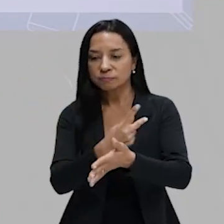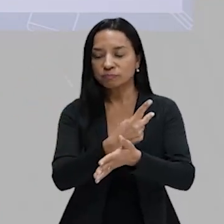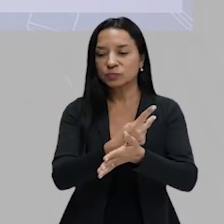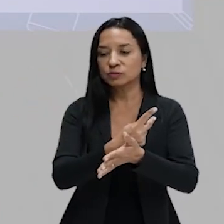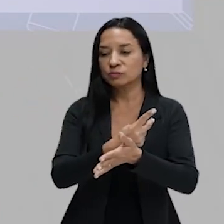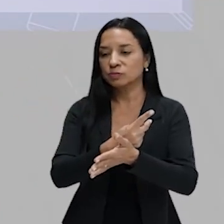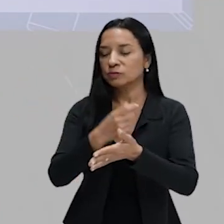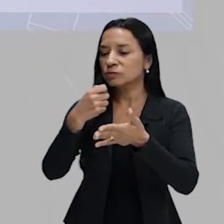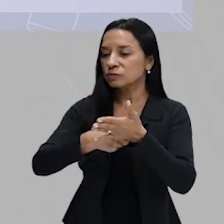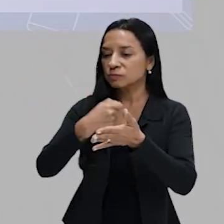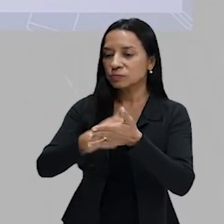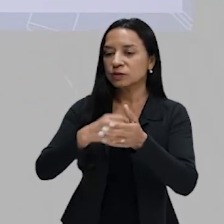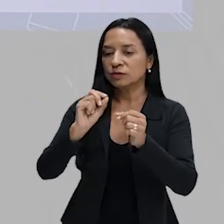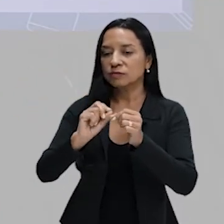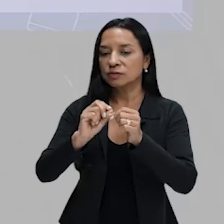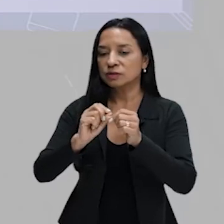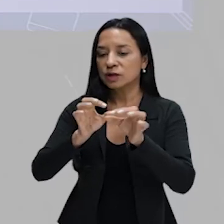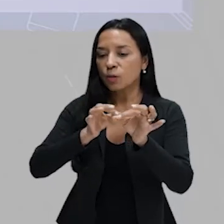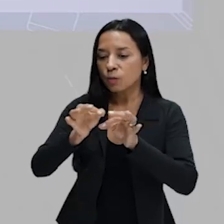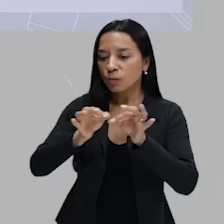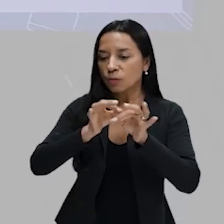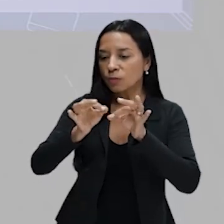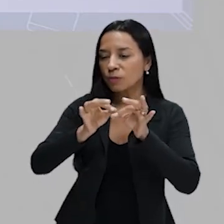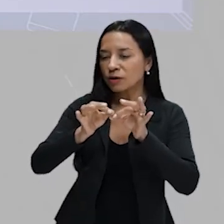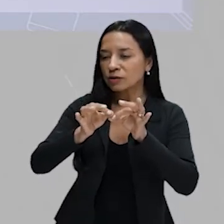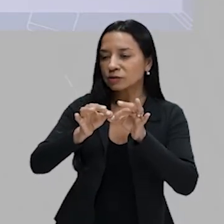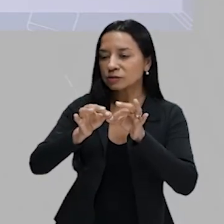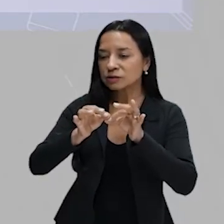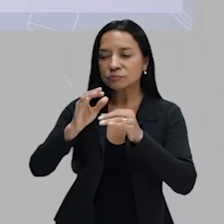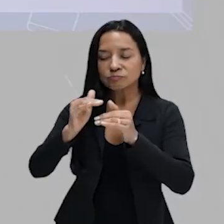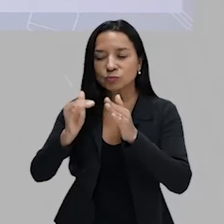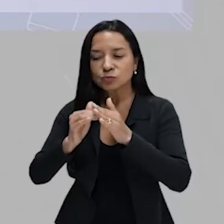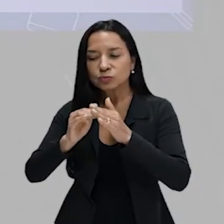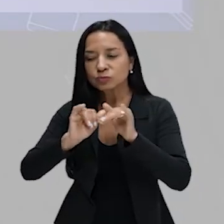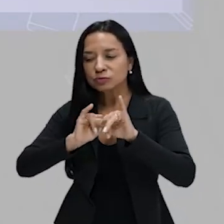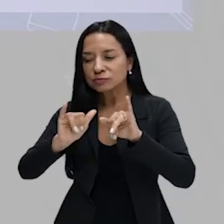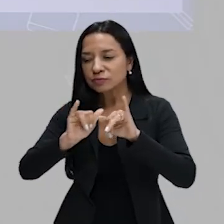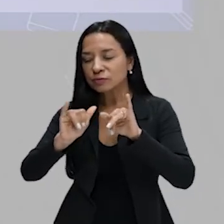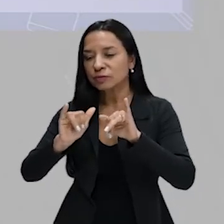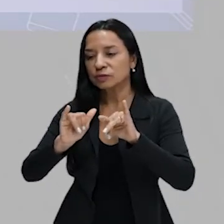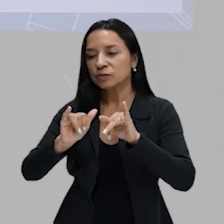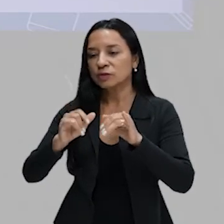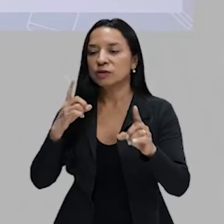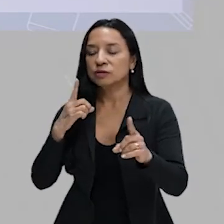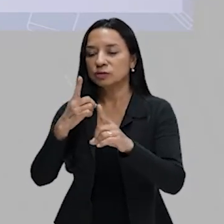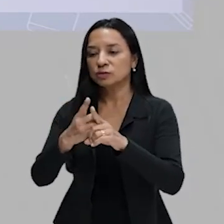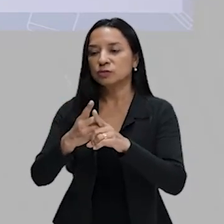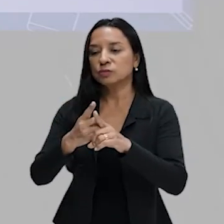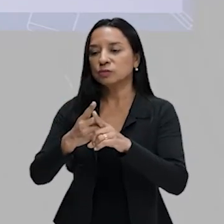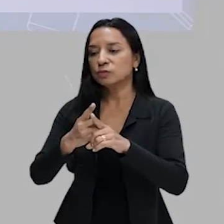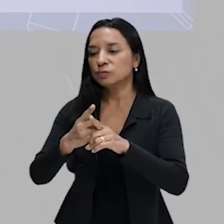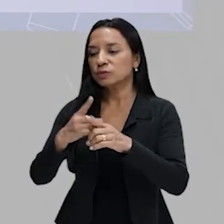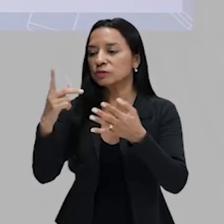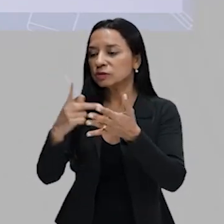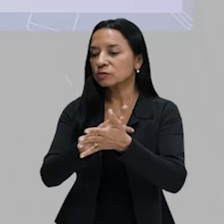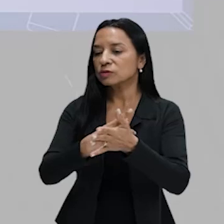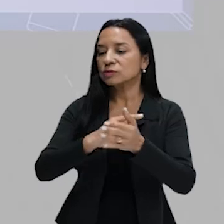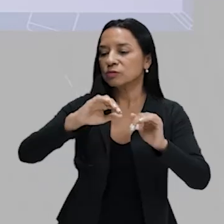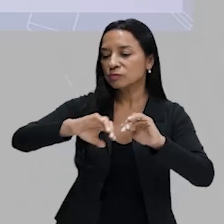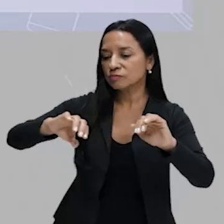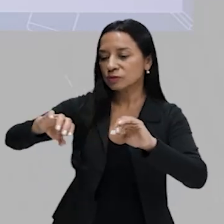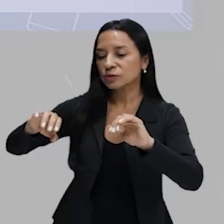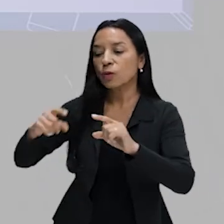e tentar formar um quebra-cabeça para que ele possa descobrir o porquê desses fatos isoladamente, por que eles